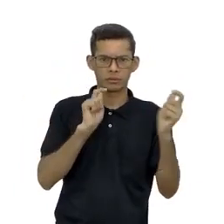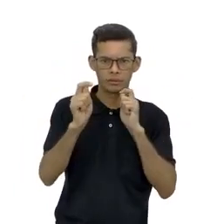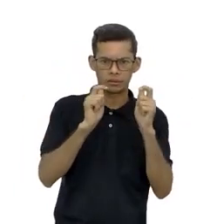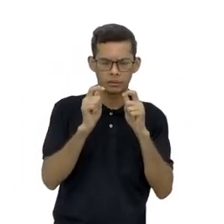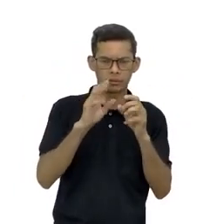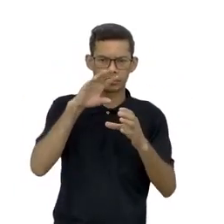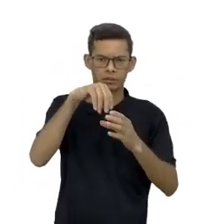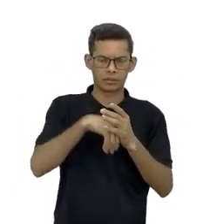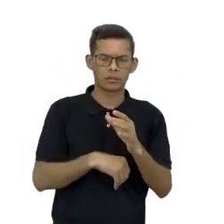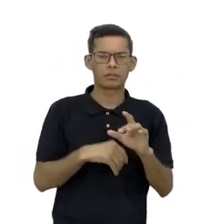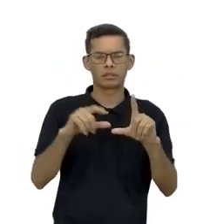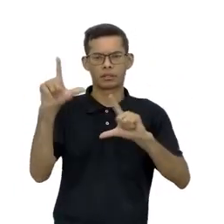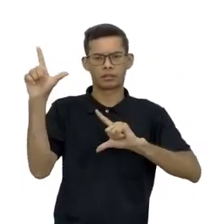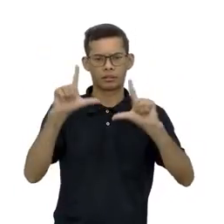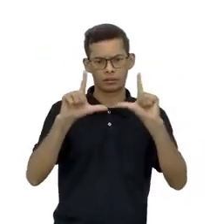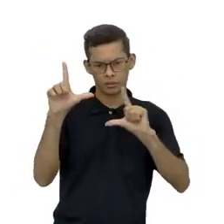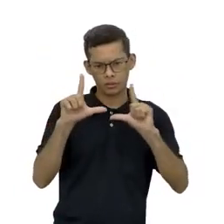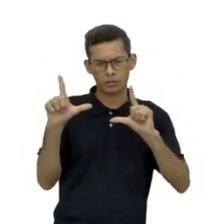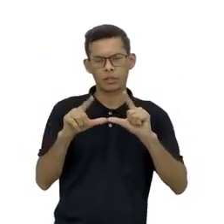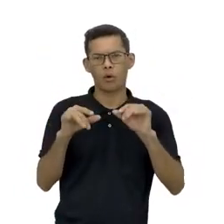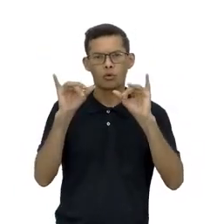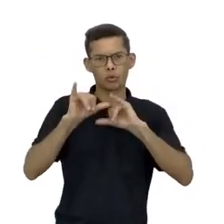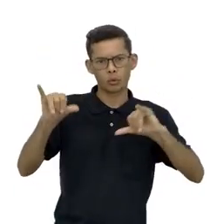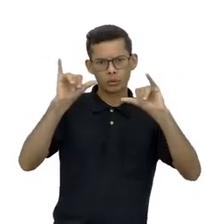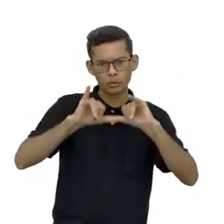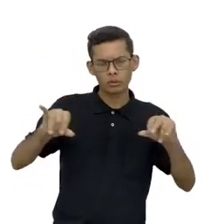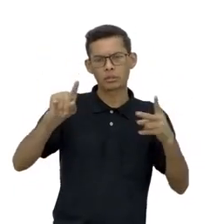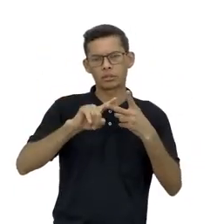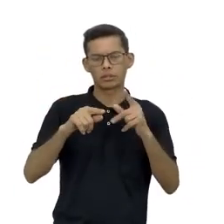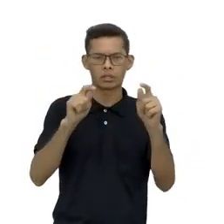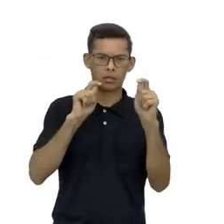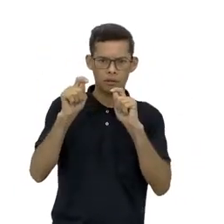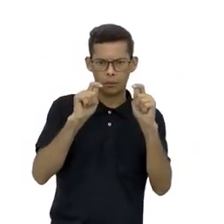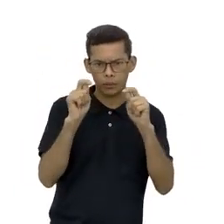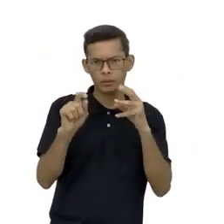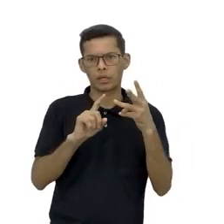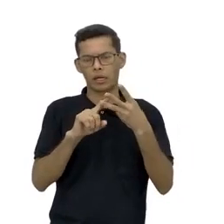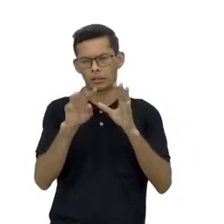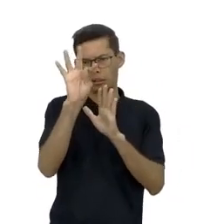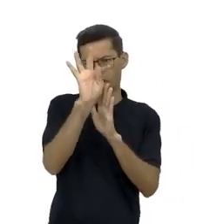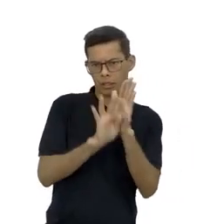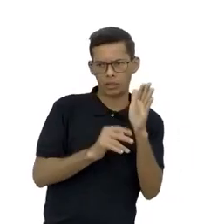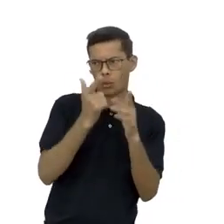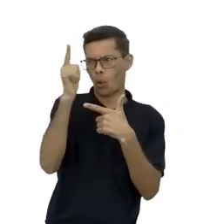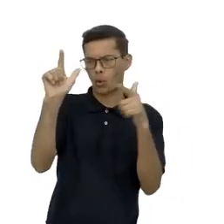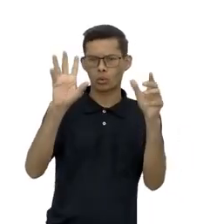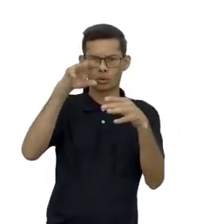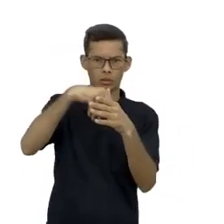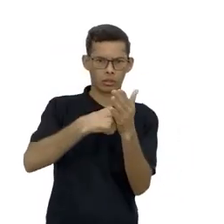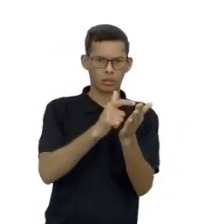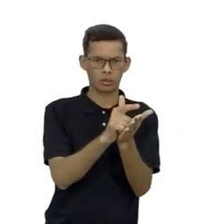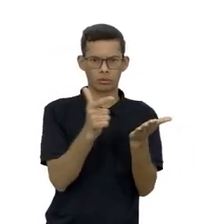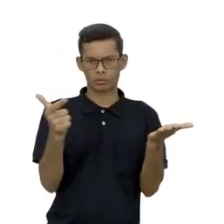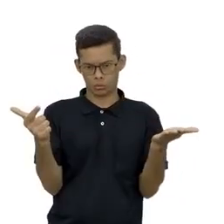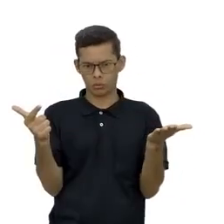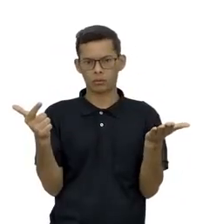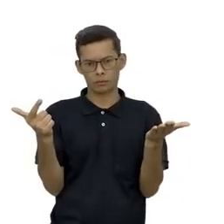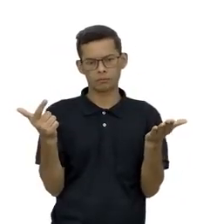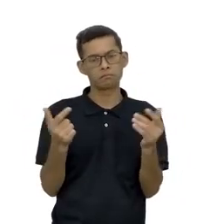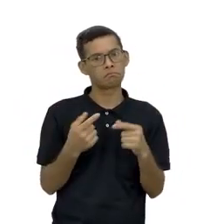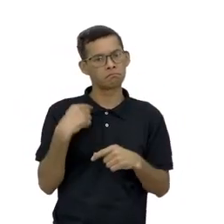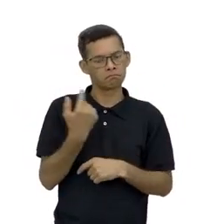da leitura das entrevistas de notícias, reportagens e outros textos da esfera jornalística. Espera-se que